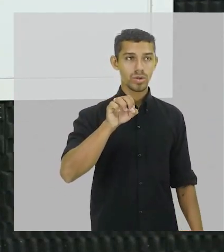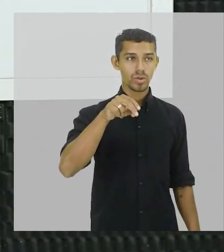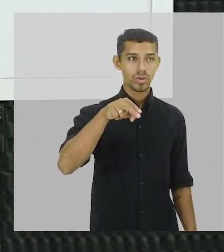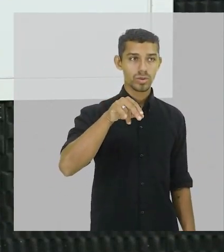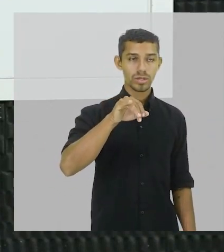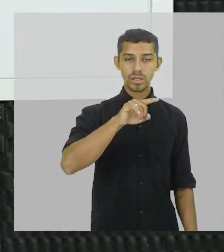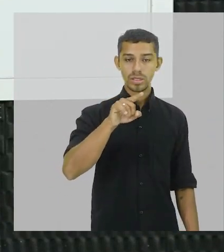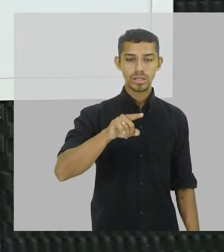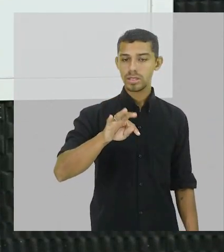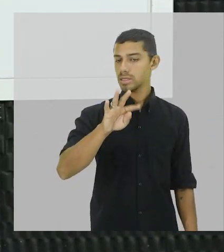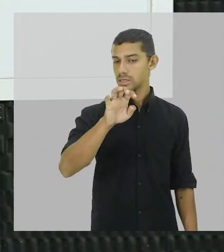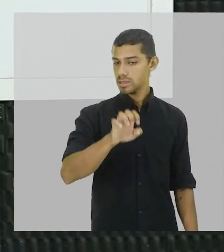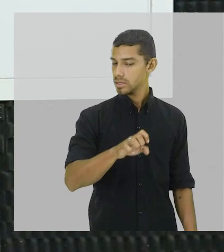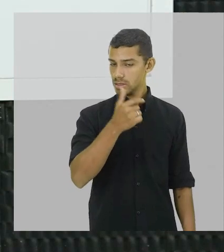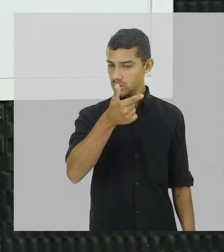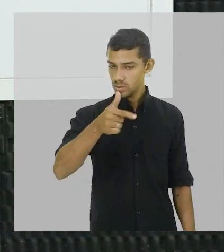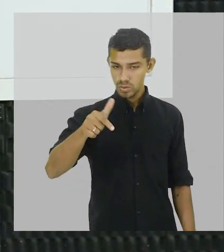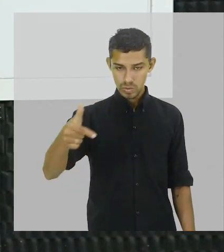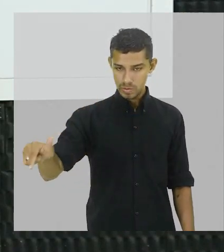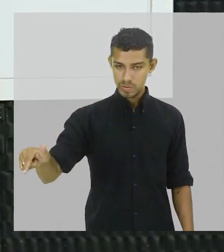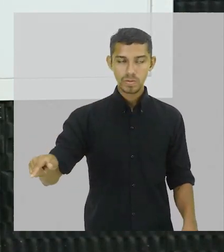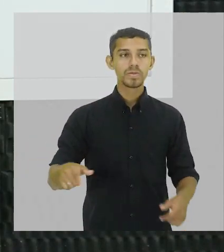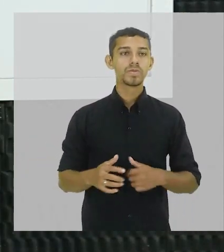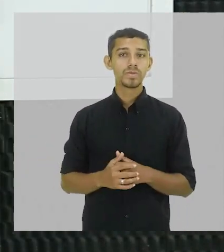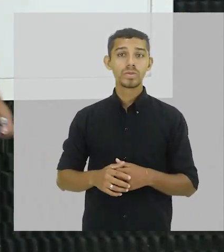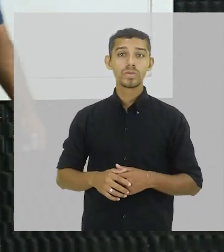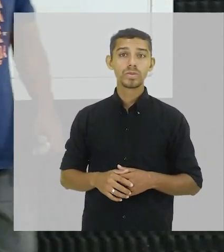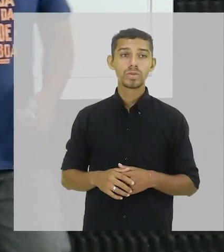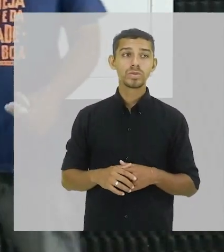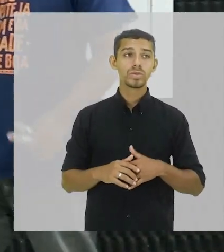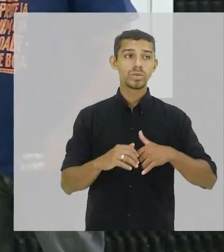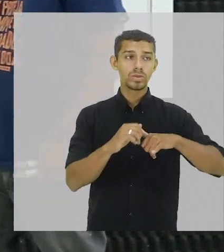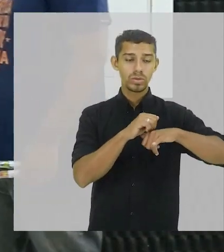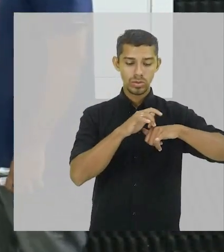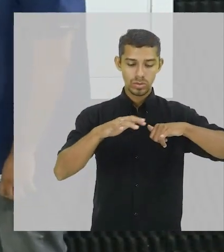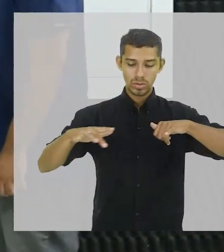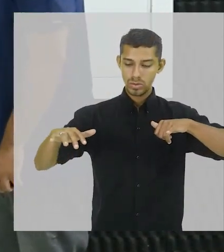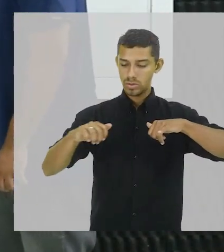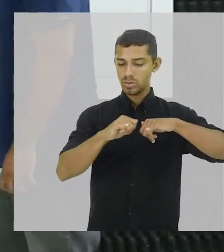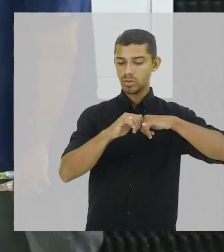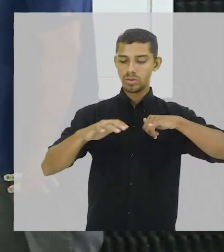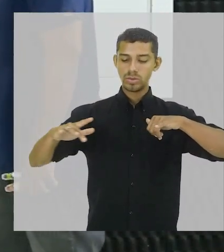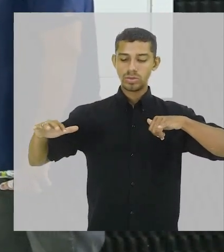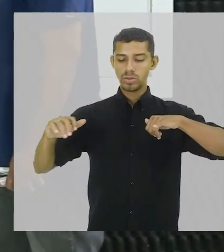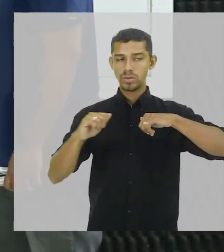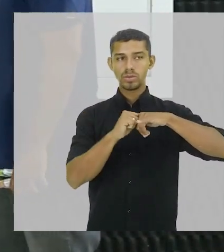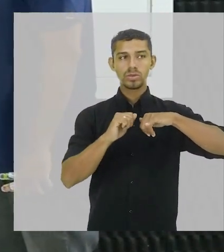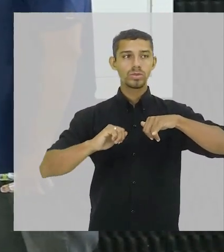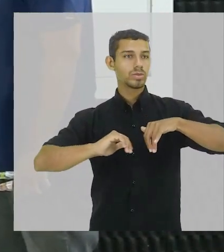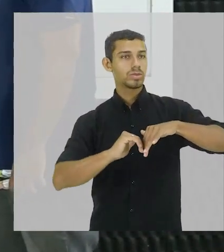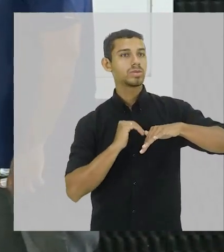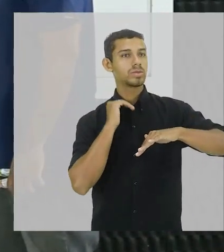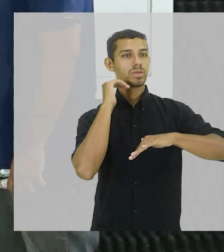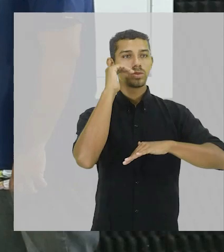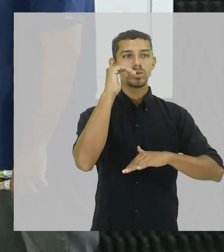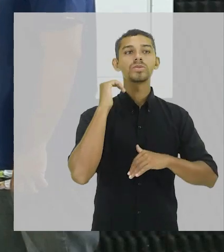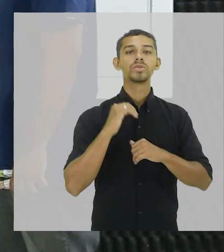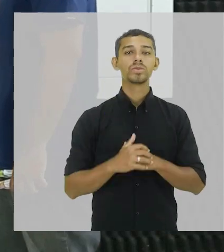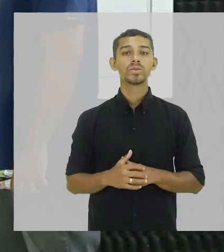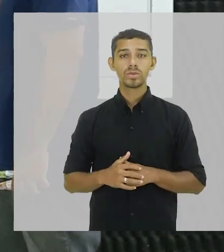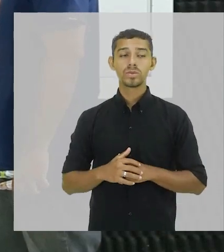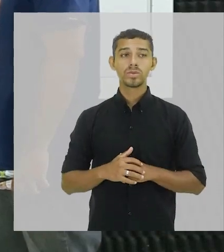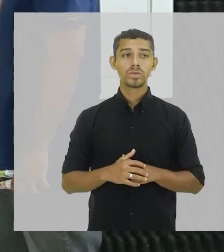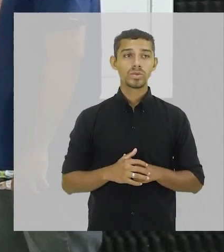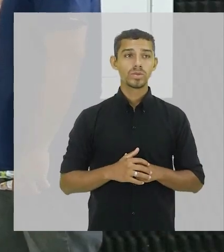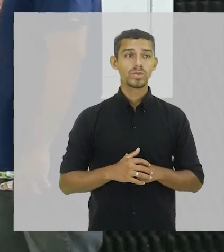certo? Radiação não ionizante. E acima, a gente vai falar desse padrão, nós temos a radiação